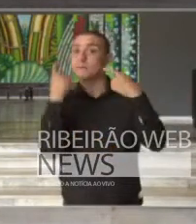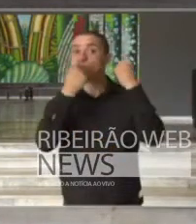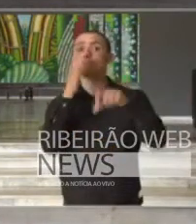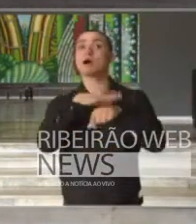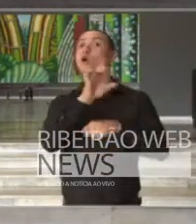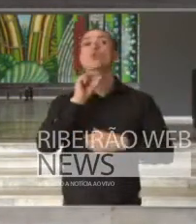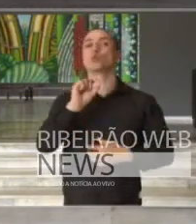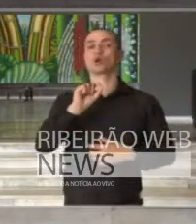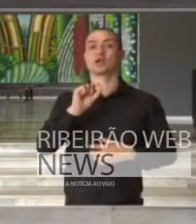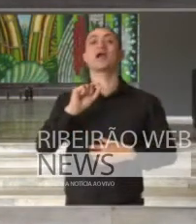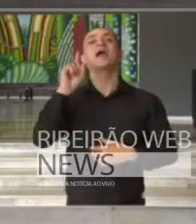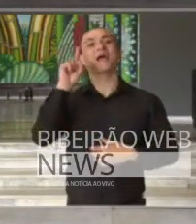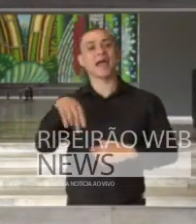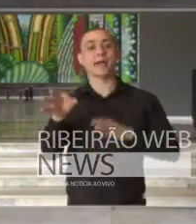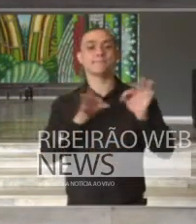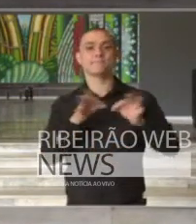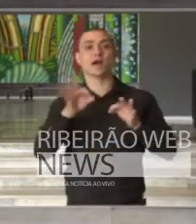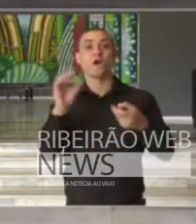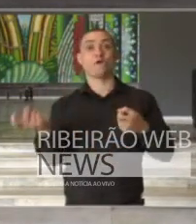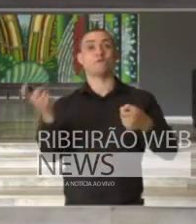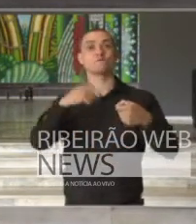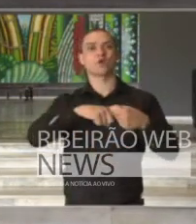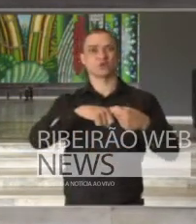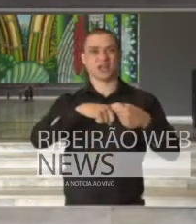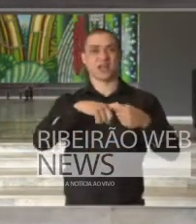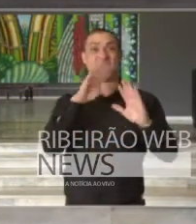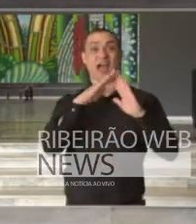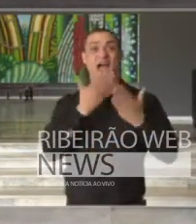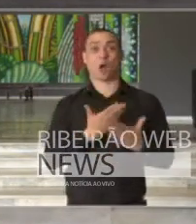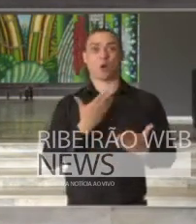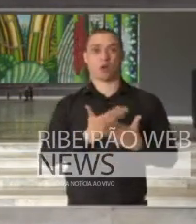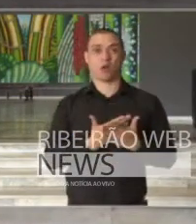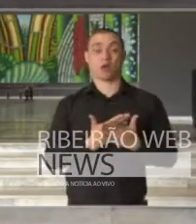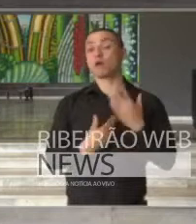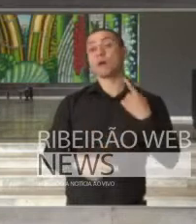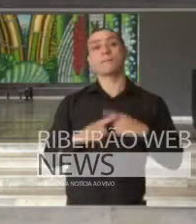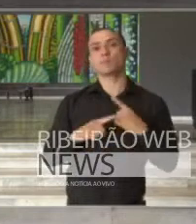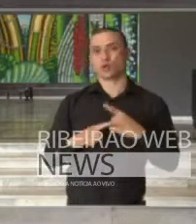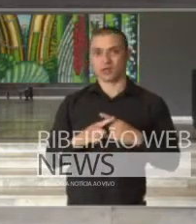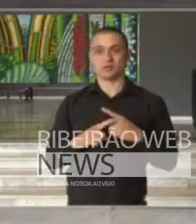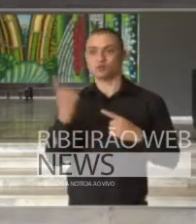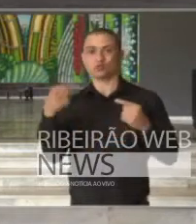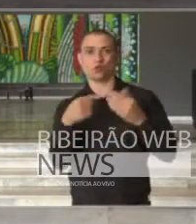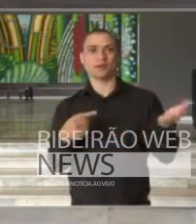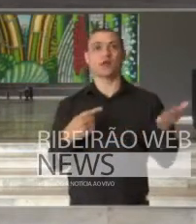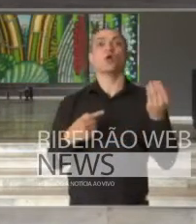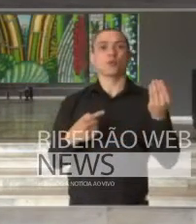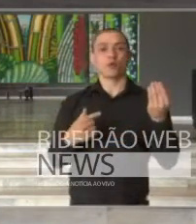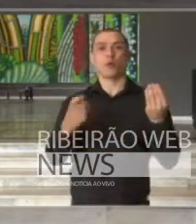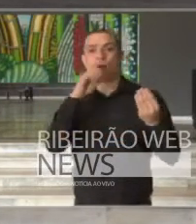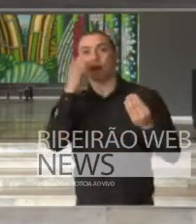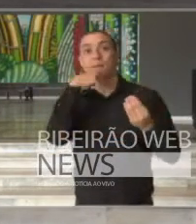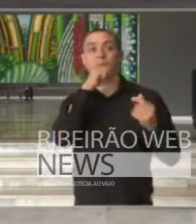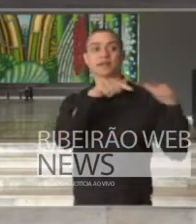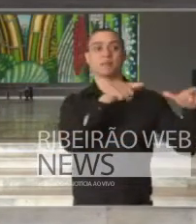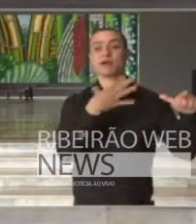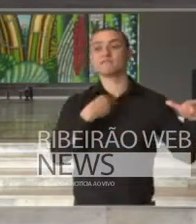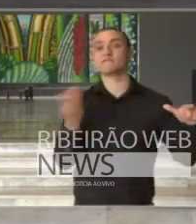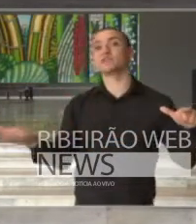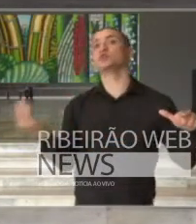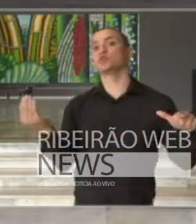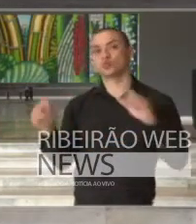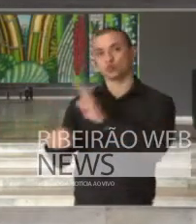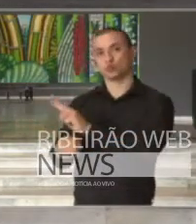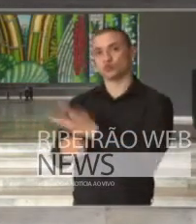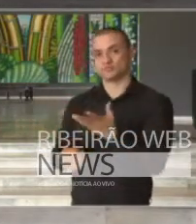é justamente com o planejamento de volta das aulas, porque uma coisa tem a ver com a outra. Na medida em que se